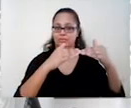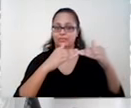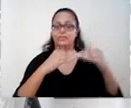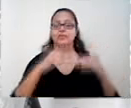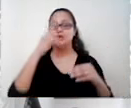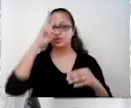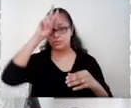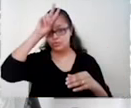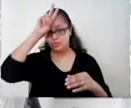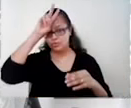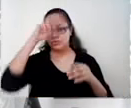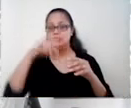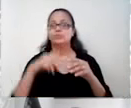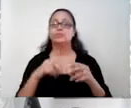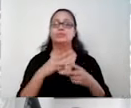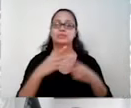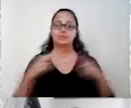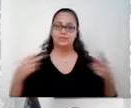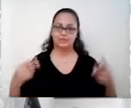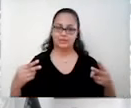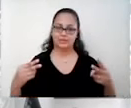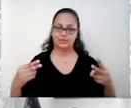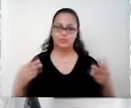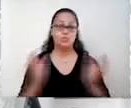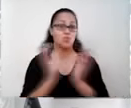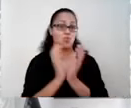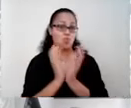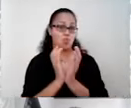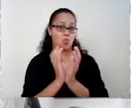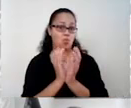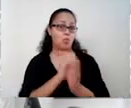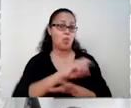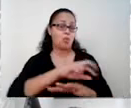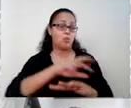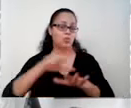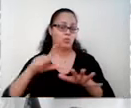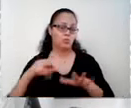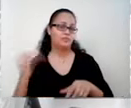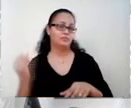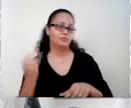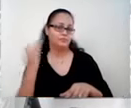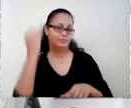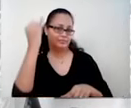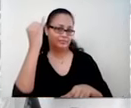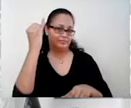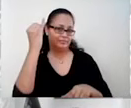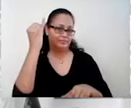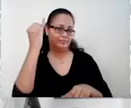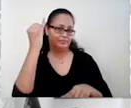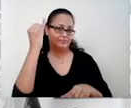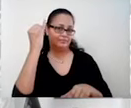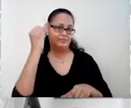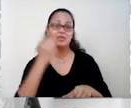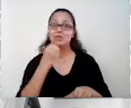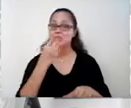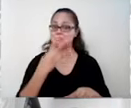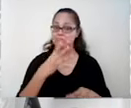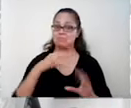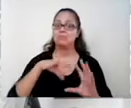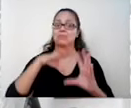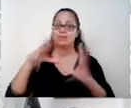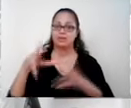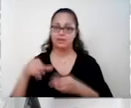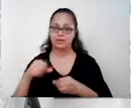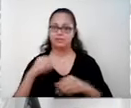desse grupo tão numeroso e importante para toda a biodiversidade de vida na Terra, bem como a evolução das